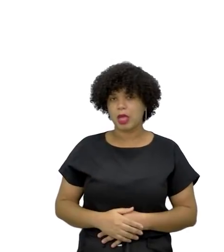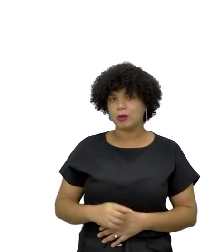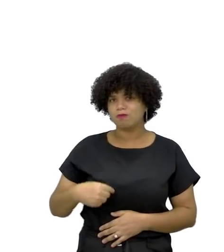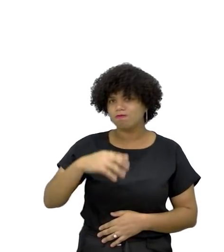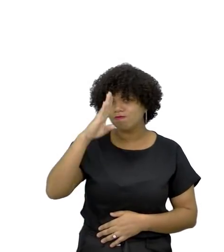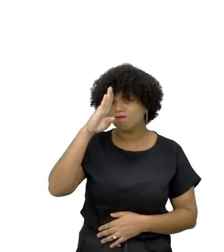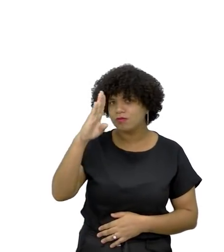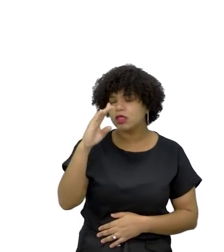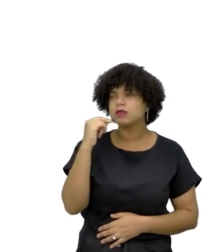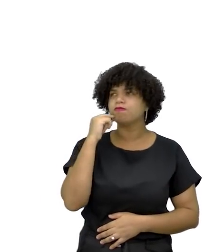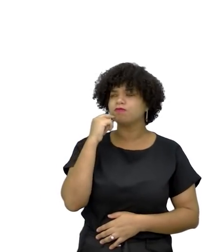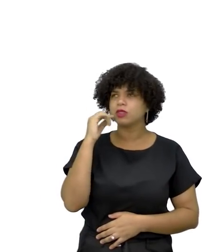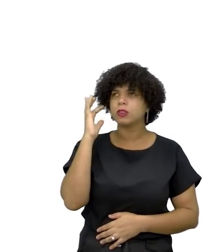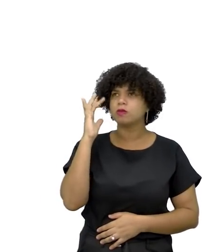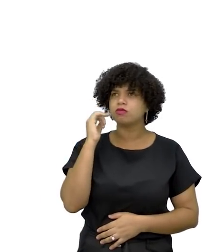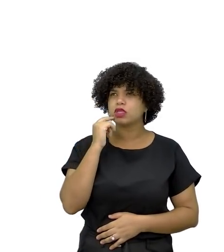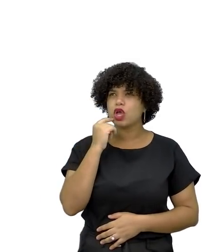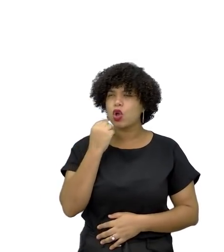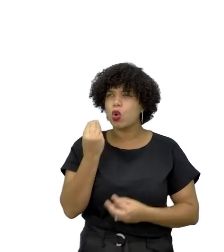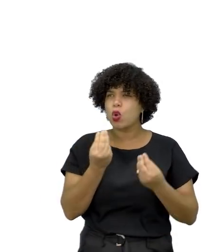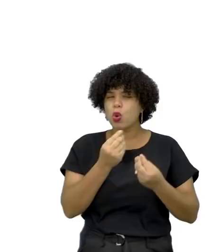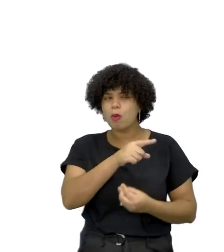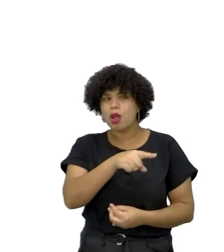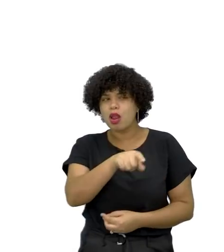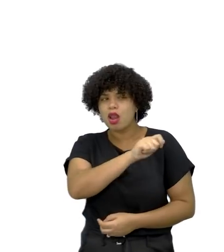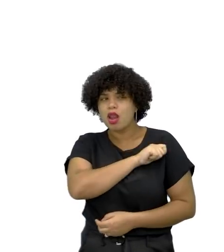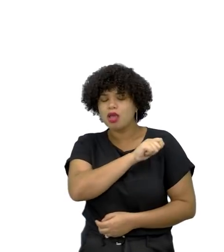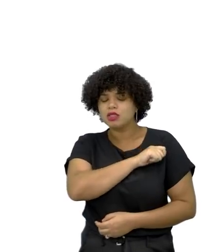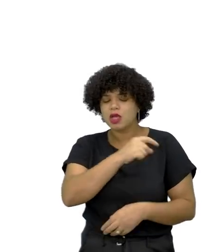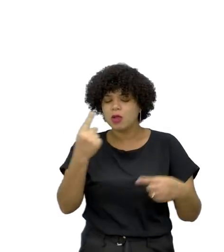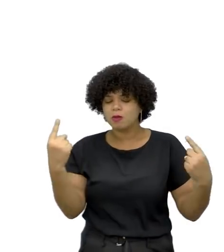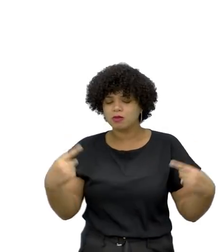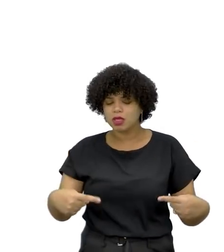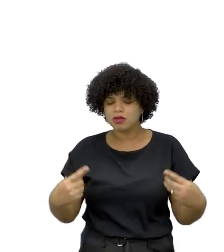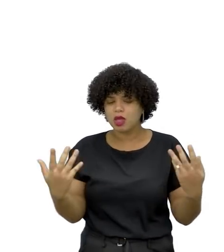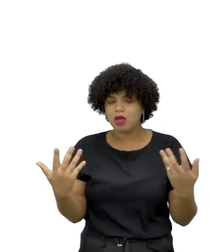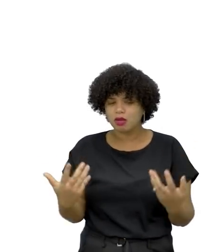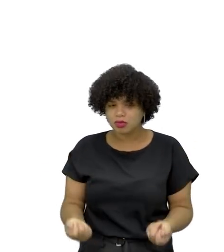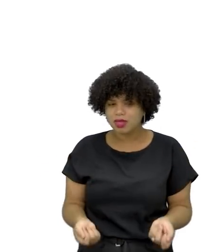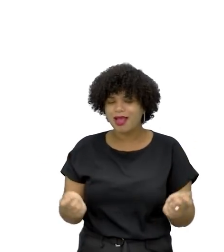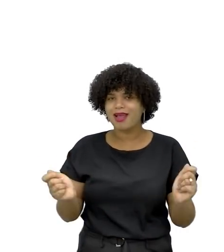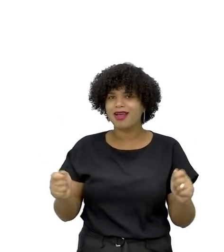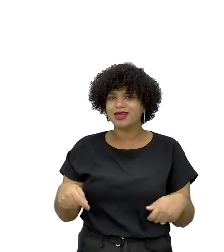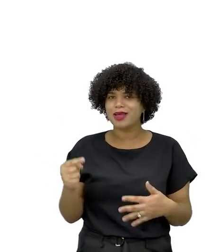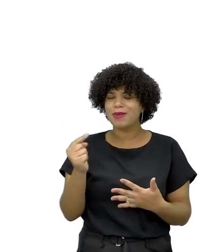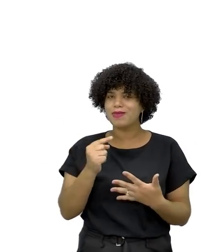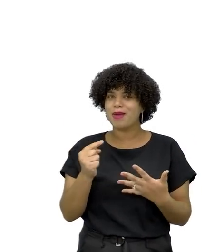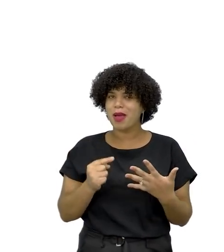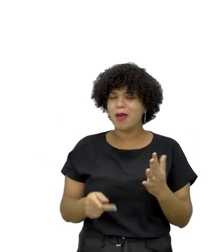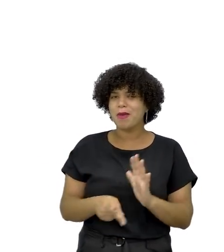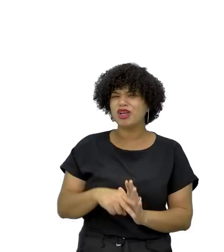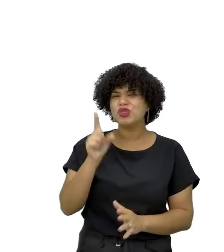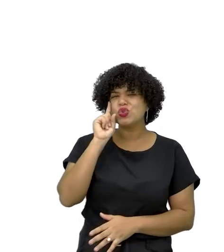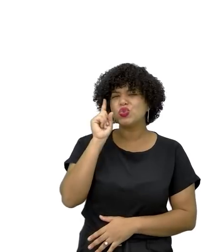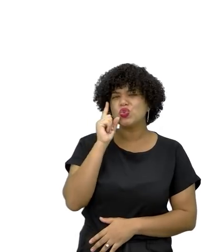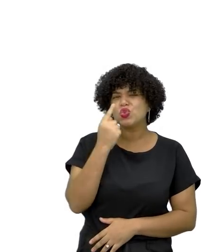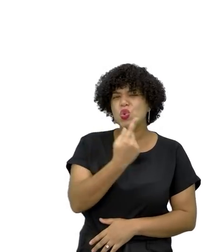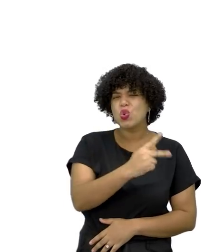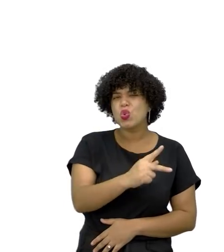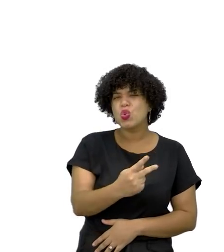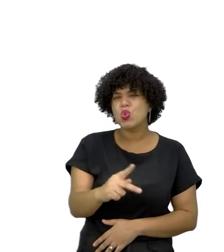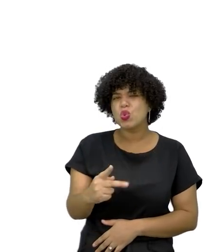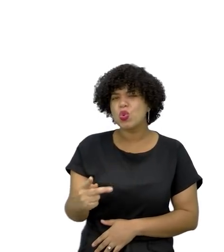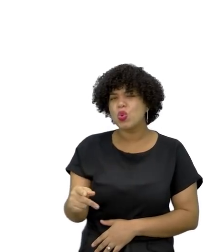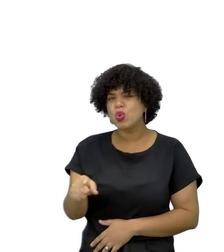para os estudantes desafios que fazem parte, situações, questões que fazem parte do seu cotidiano, aquilo que aflige